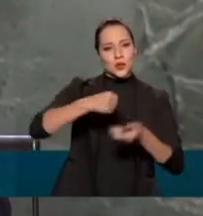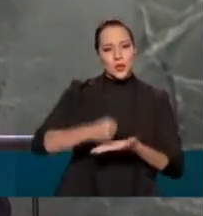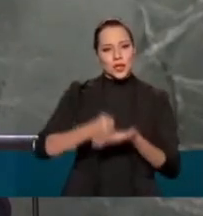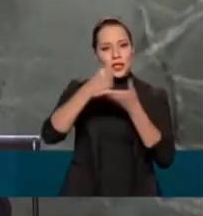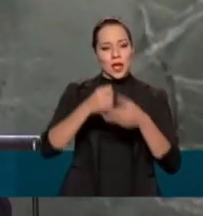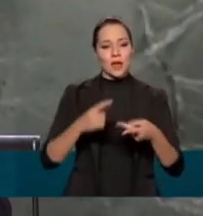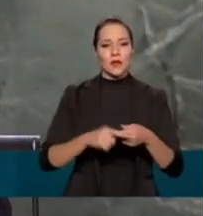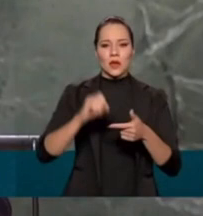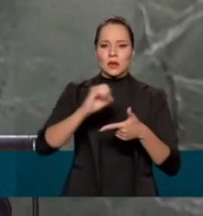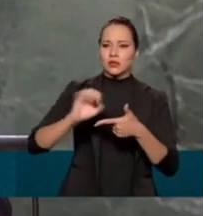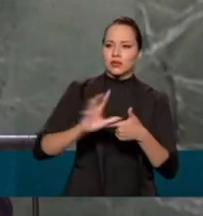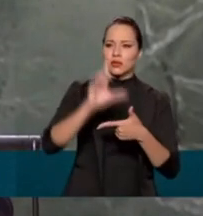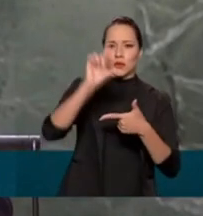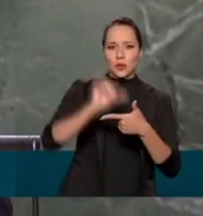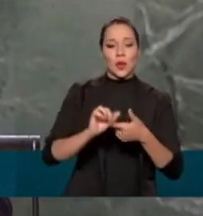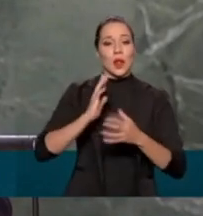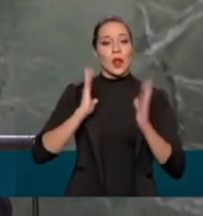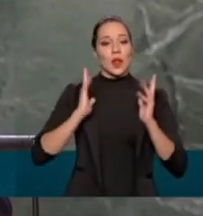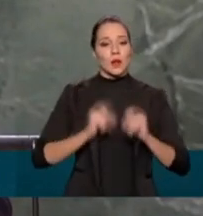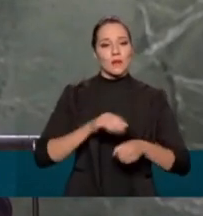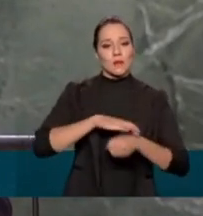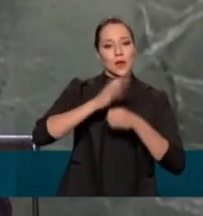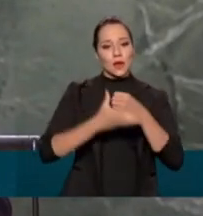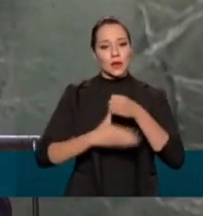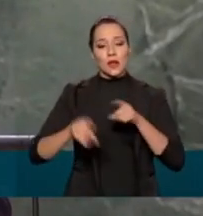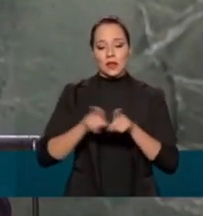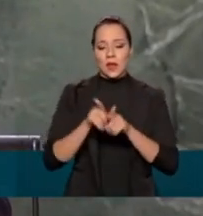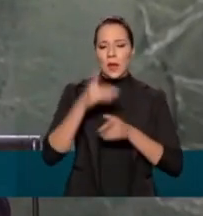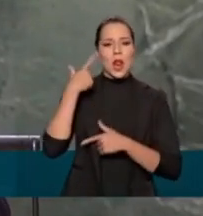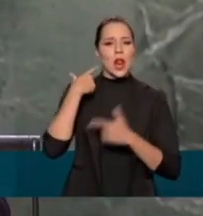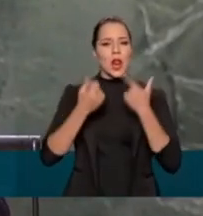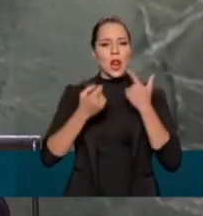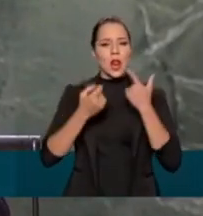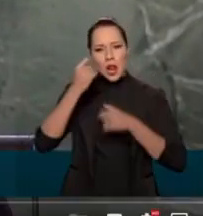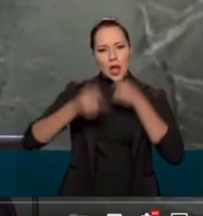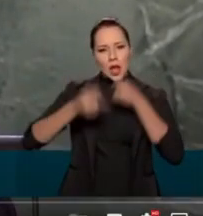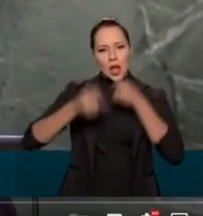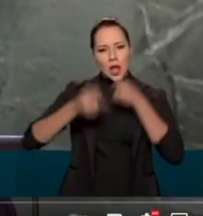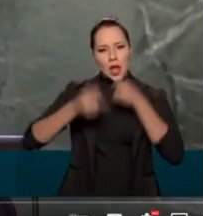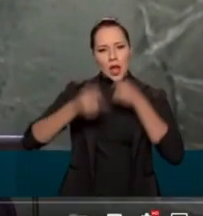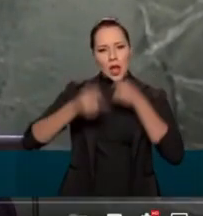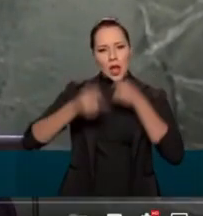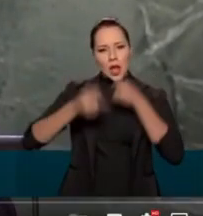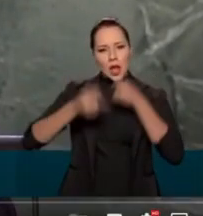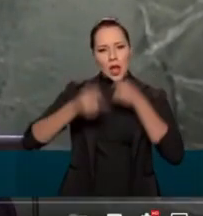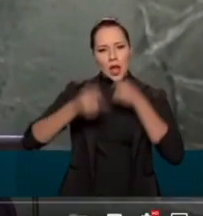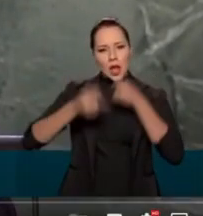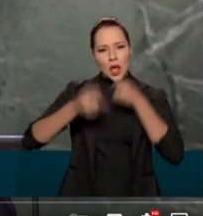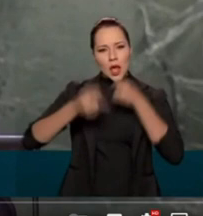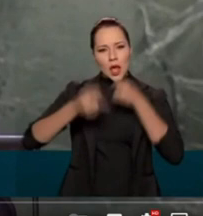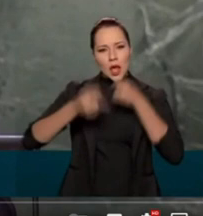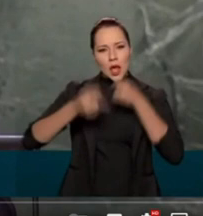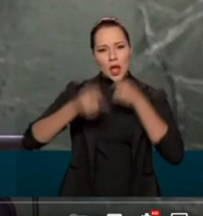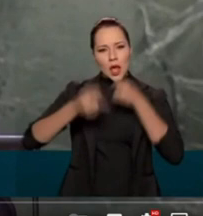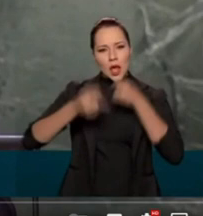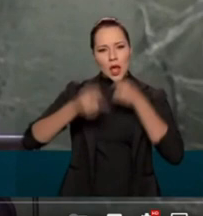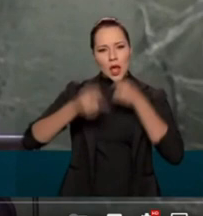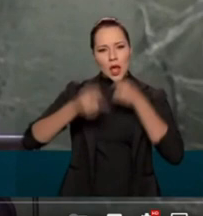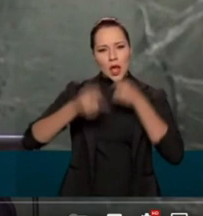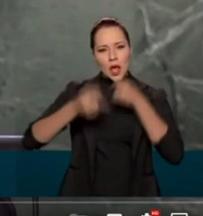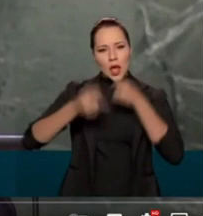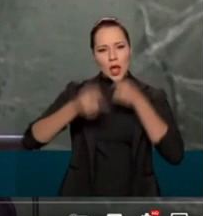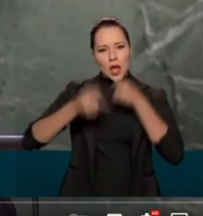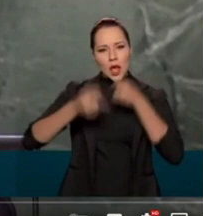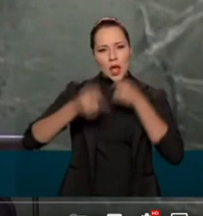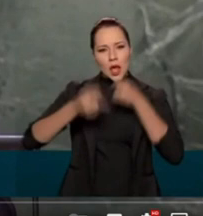emissão saneamento básico tratamento de resíduos e turismo Nossa tratamento de resíduos bastante